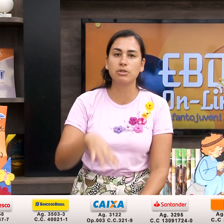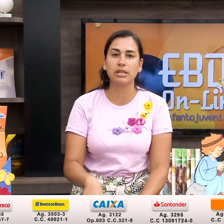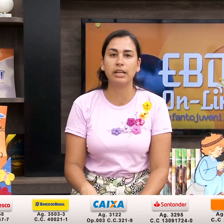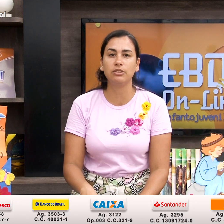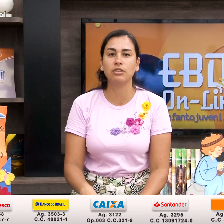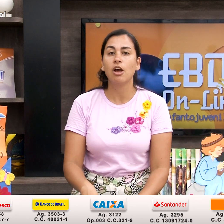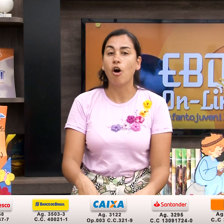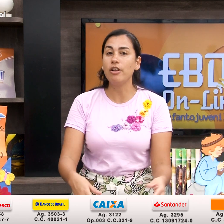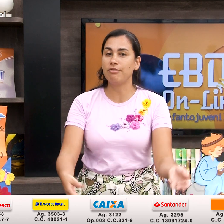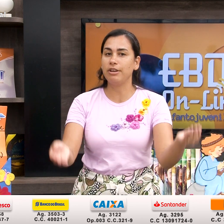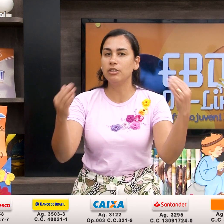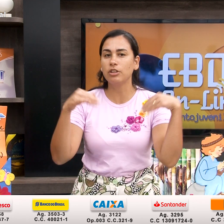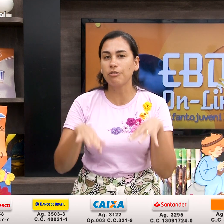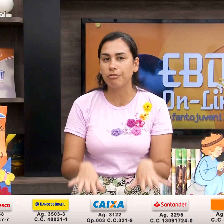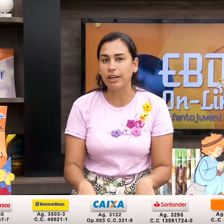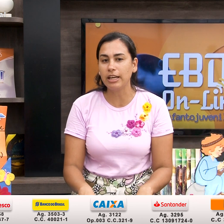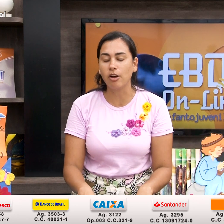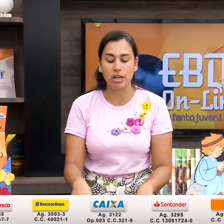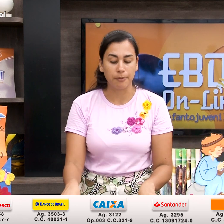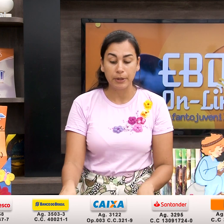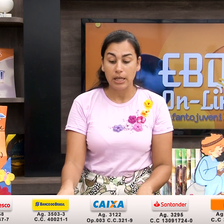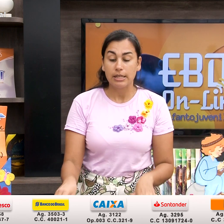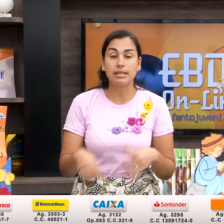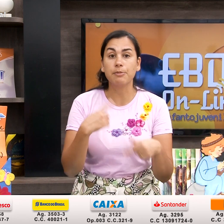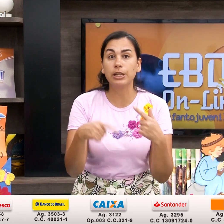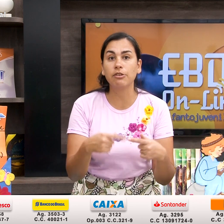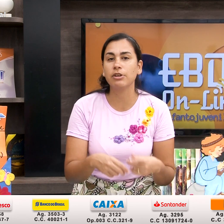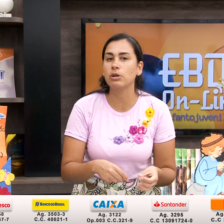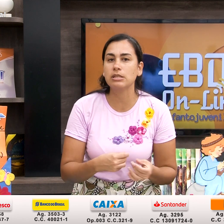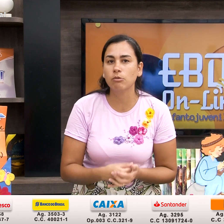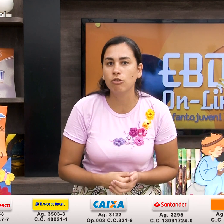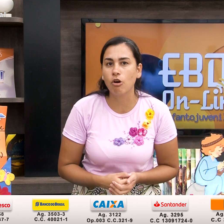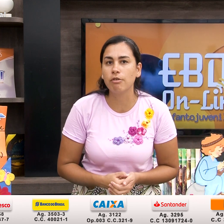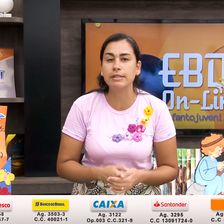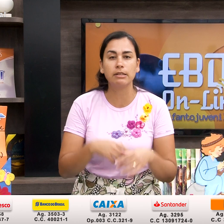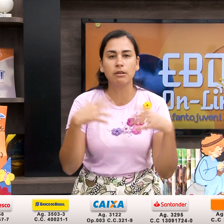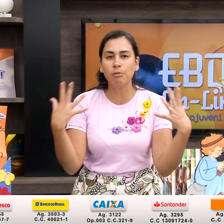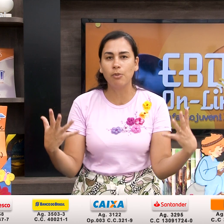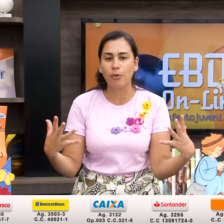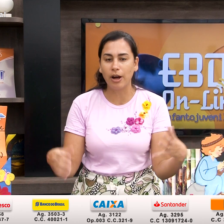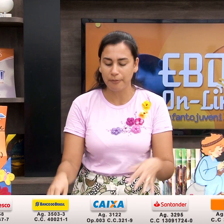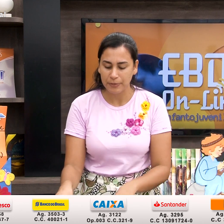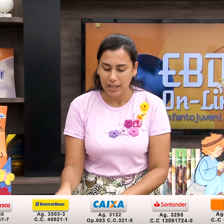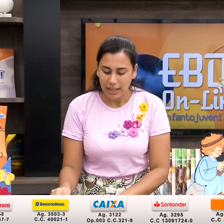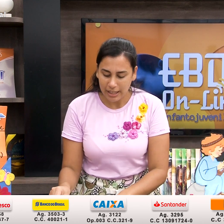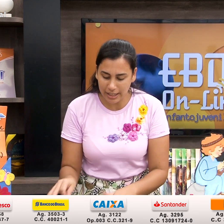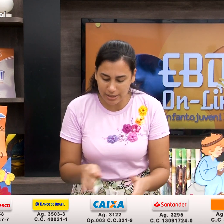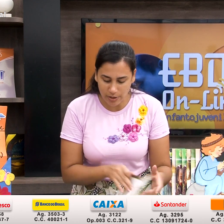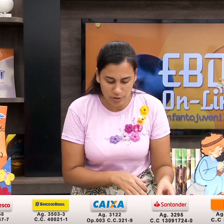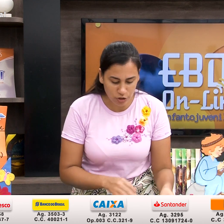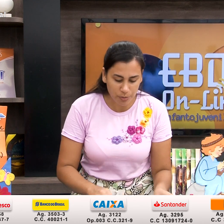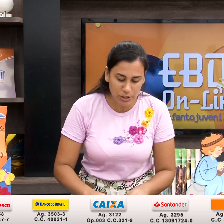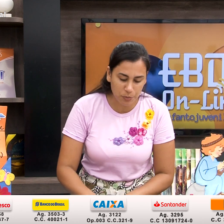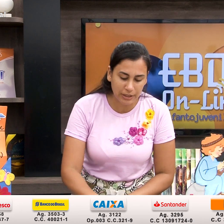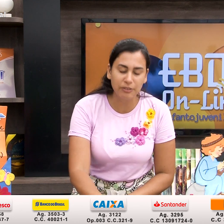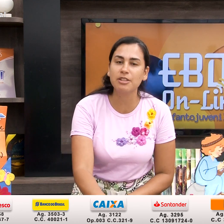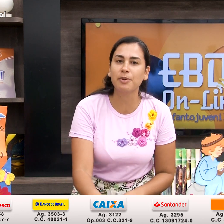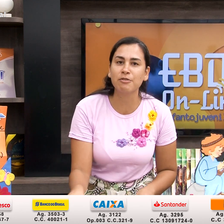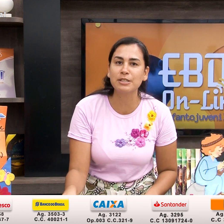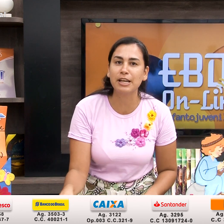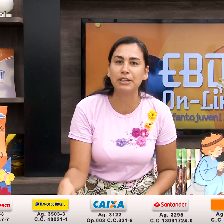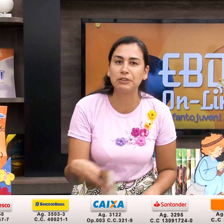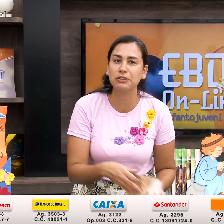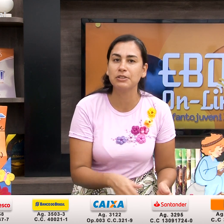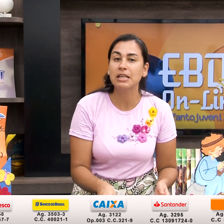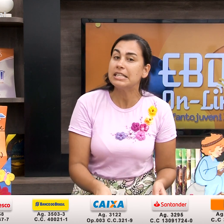tá aqui com vocês. Olha, vem ano que vem, olha. Semana que vem, a lição nova vai ser tão boa. E isso aí, eu já estou me despedindo dizendo